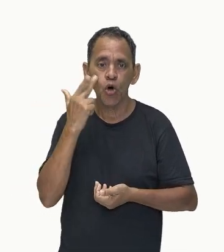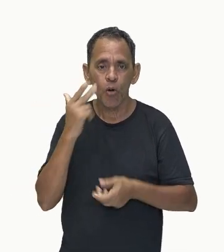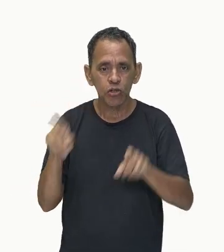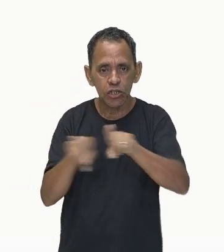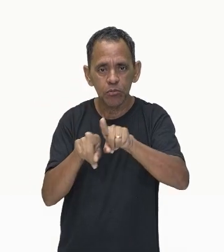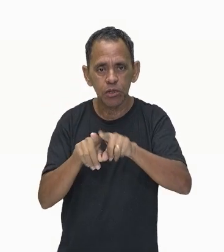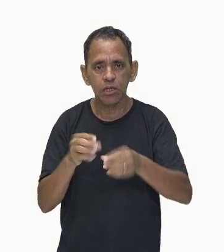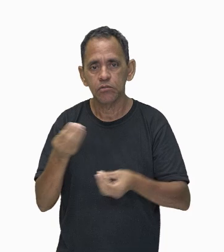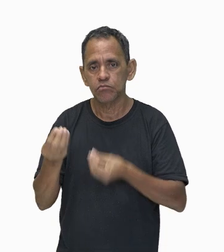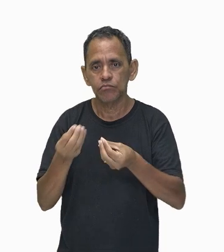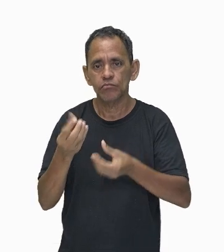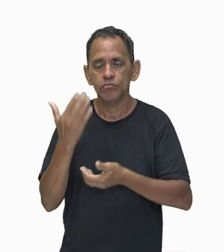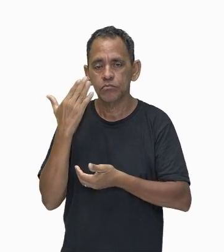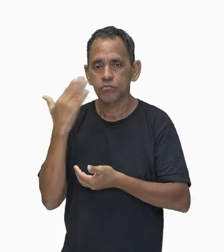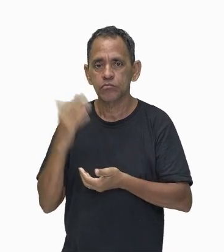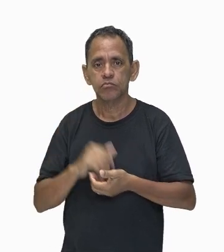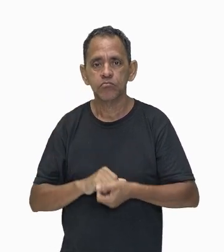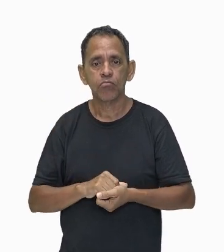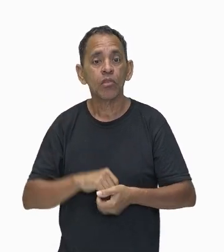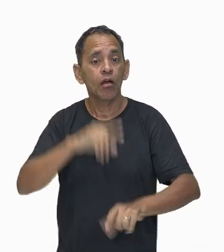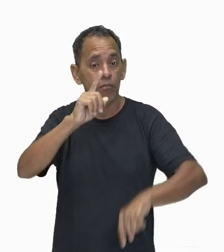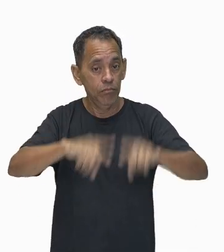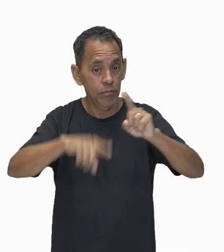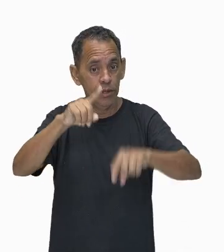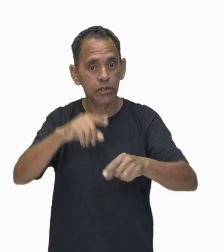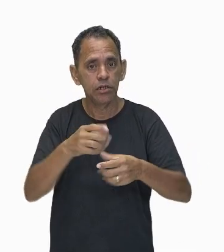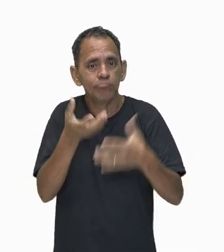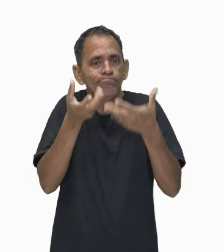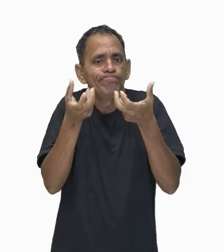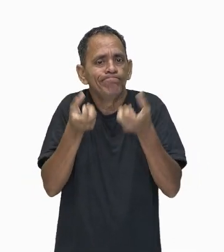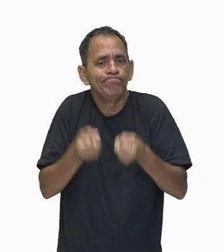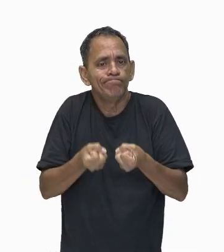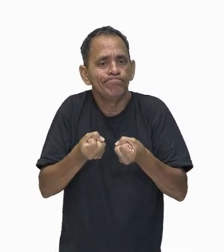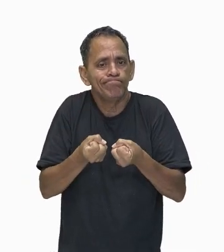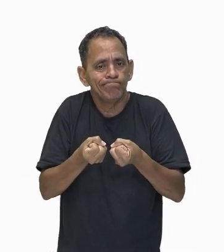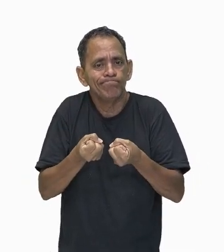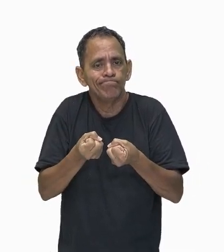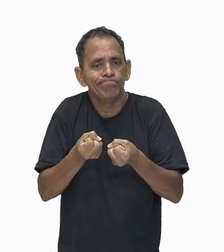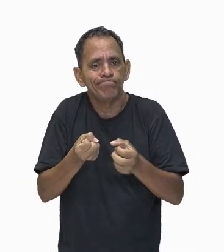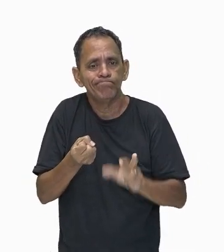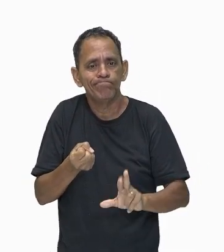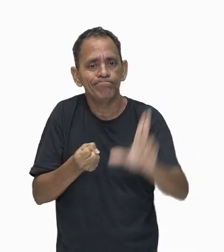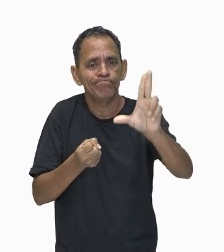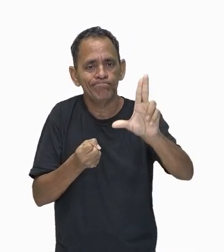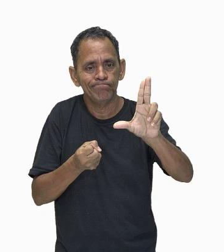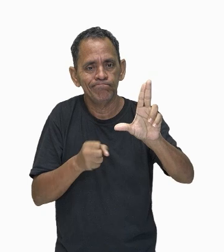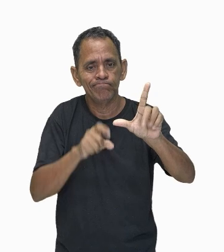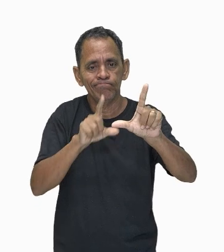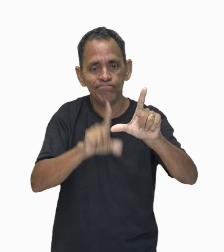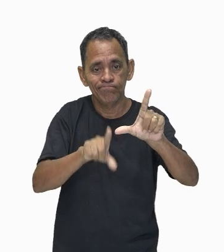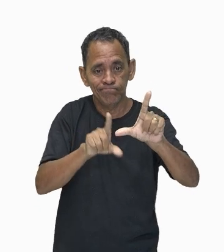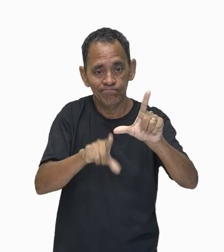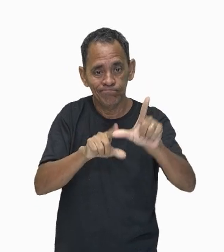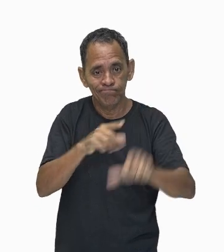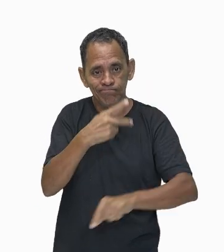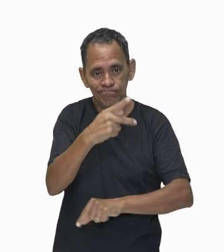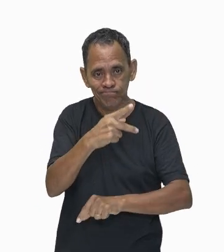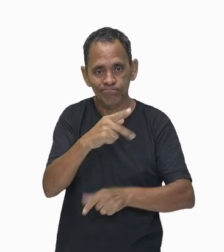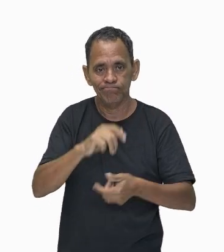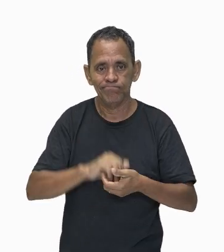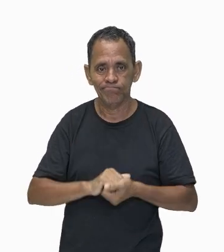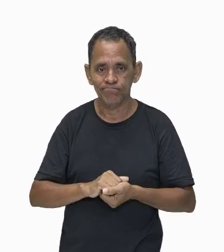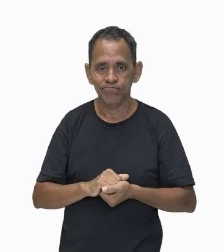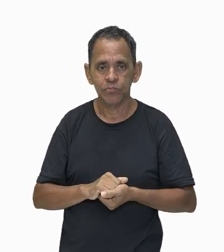Considere um corpo de peso P, realizando um deslocamento vertical H, como na queda livre, por